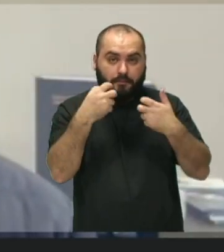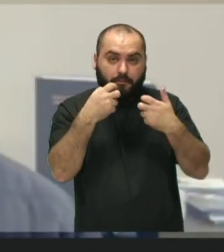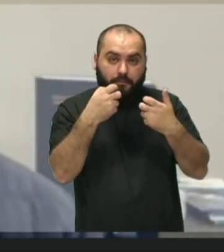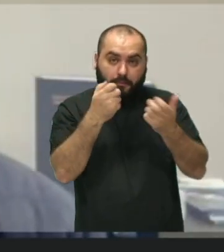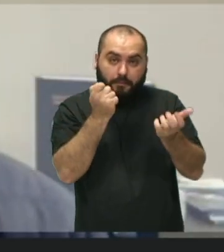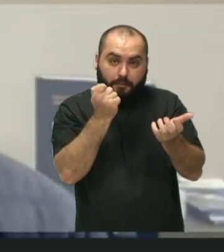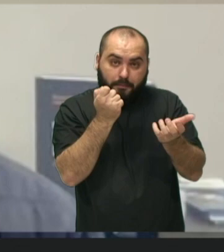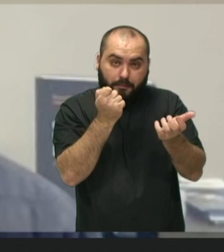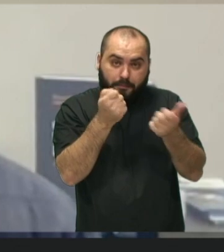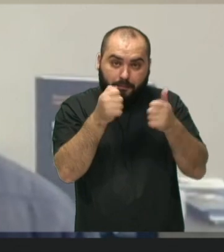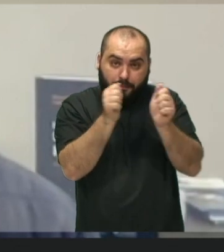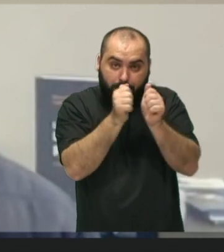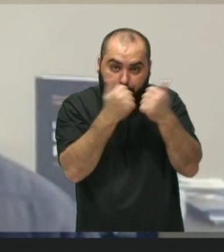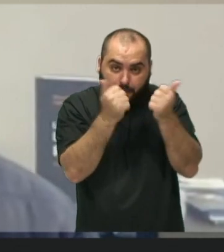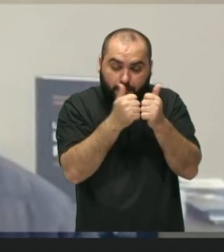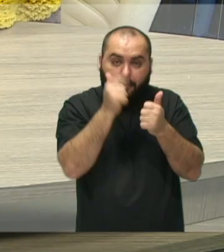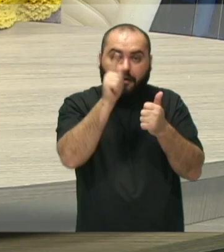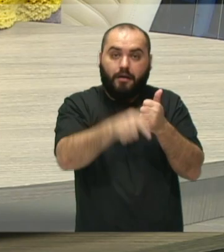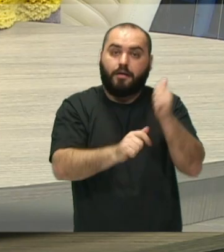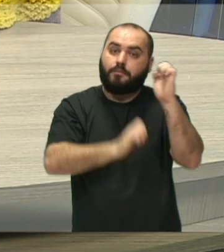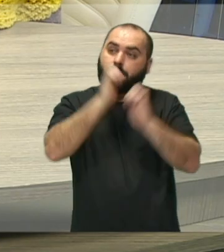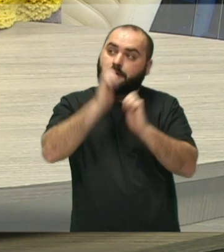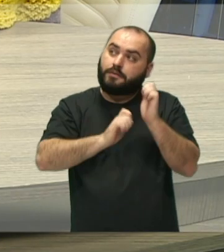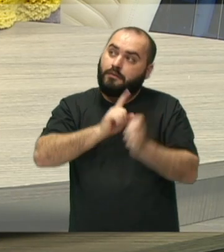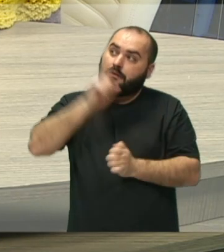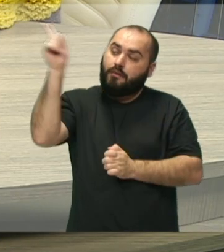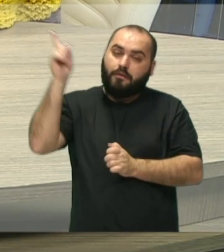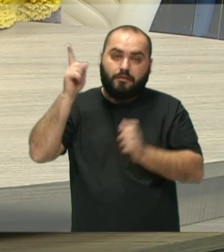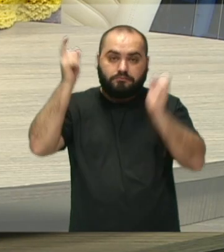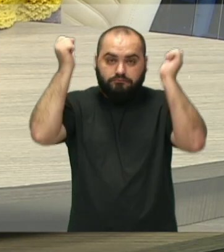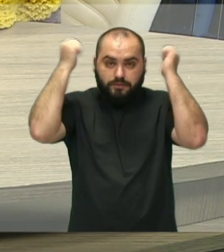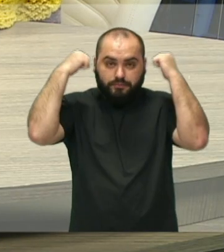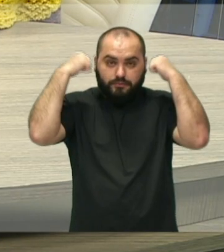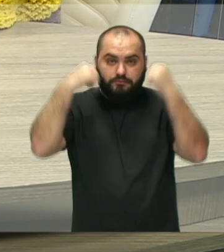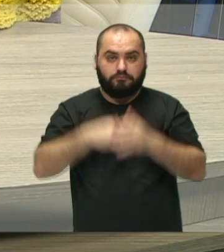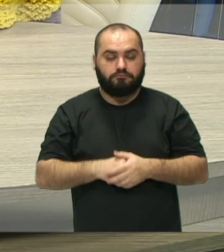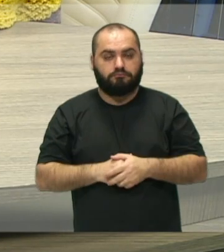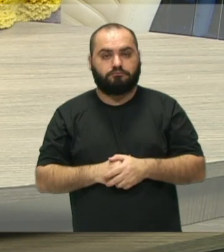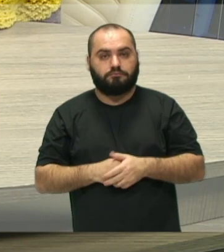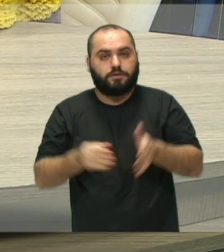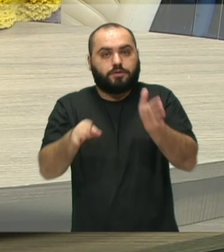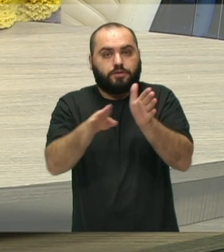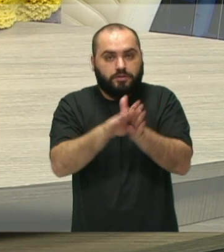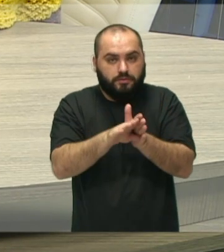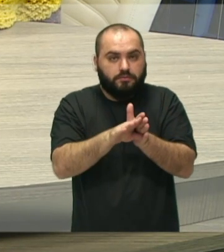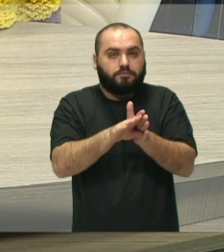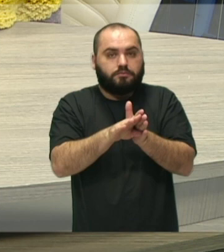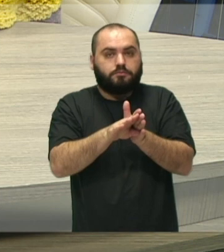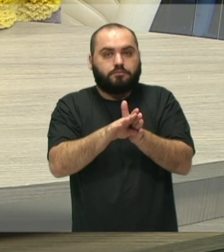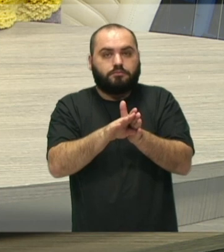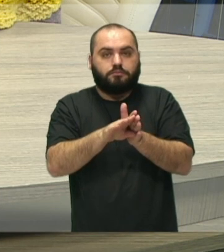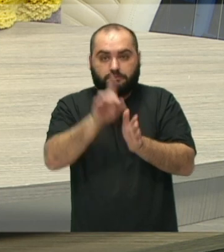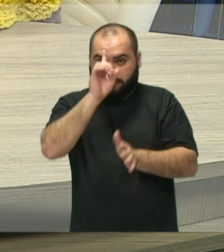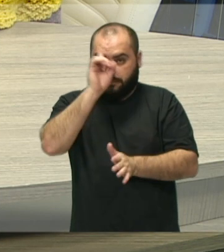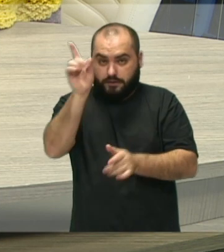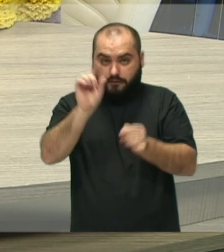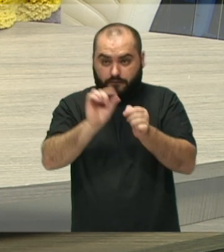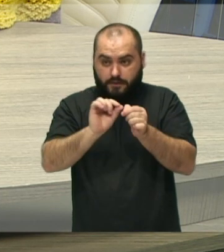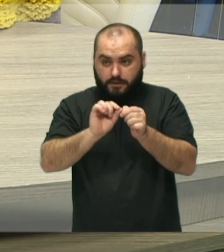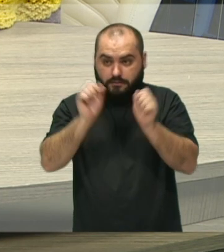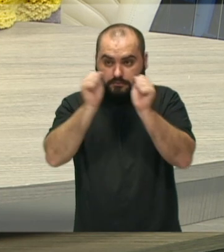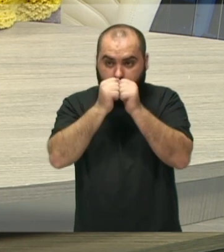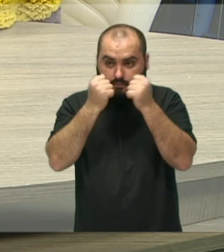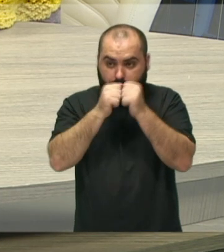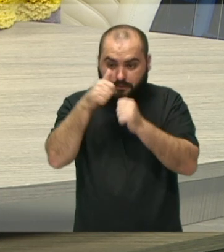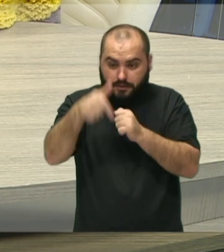Chapecó. Uma empresa que foi a Brusque, vendeu a licitação, ele mandava fazer o pão na própria cidade e